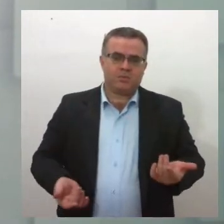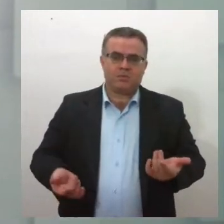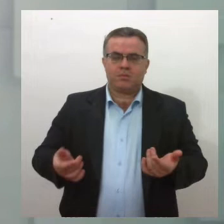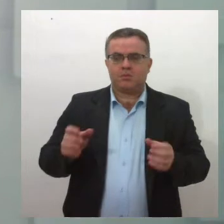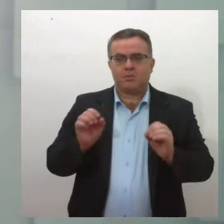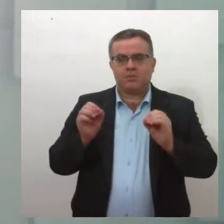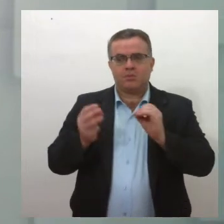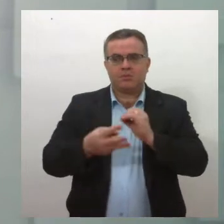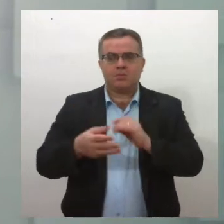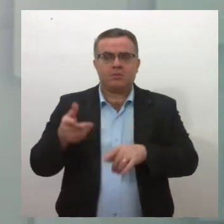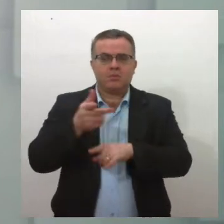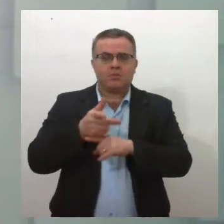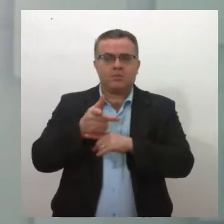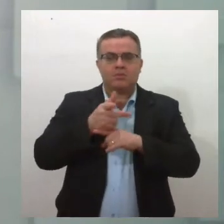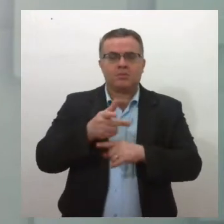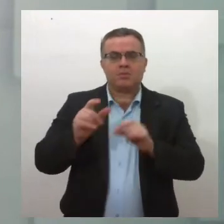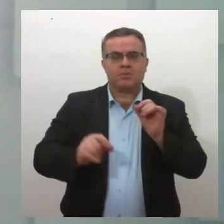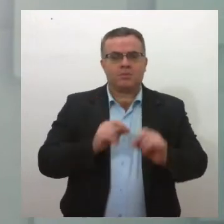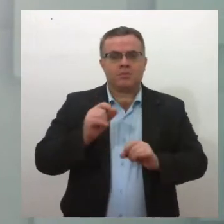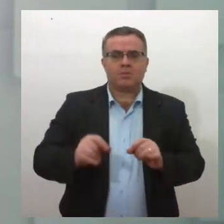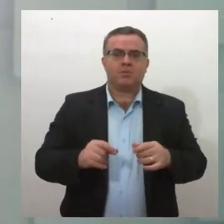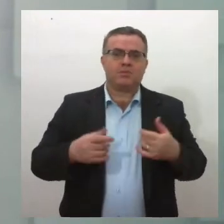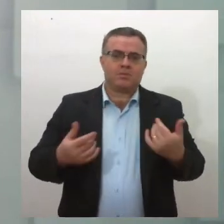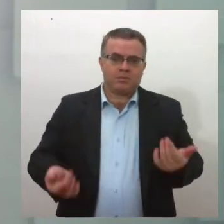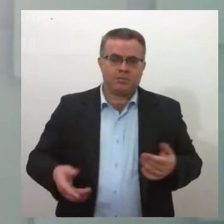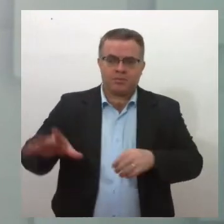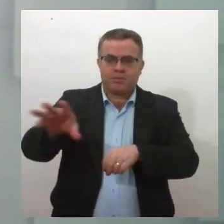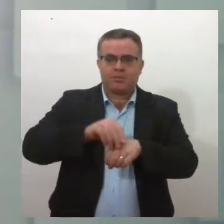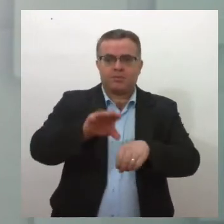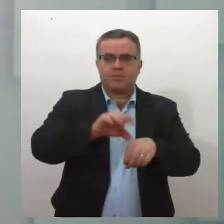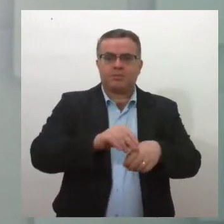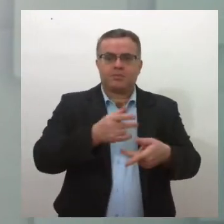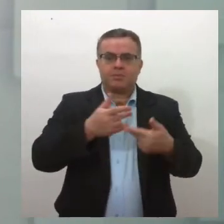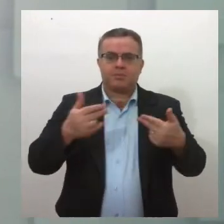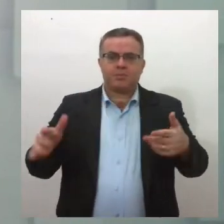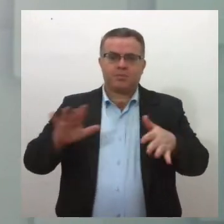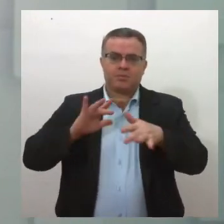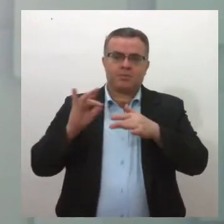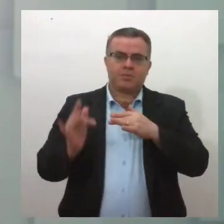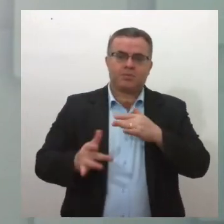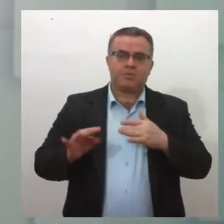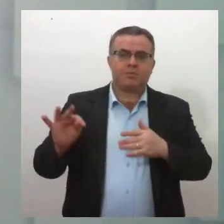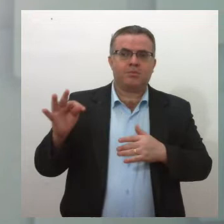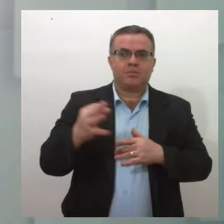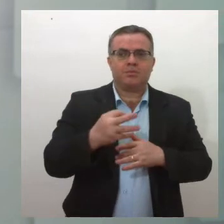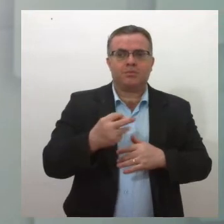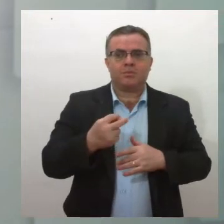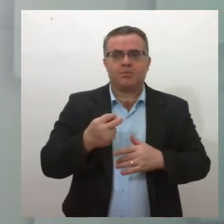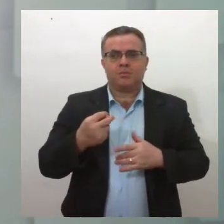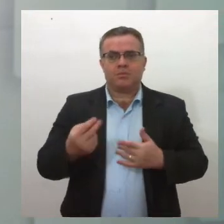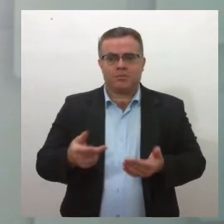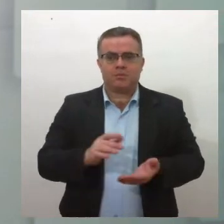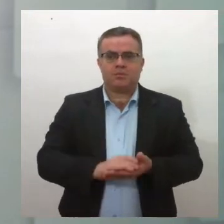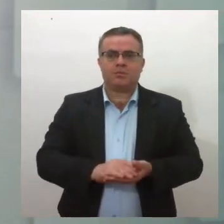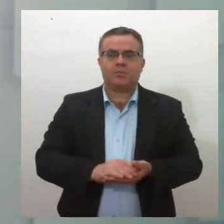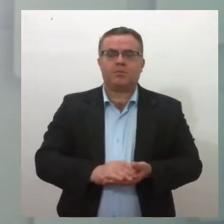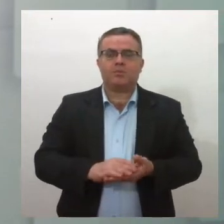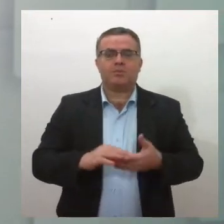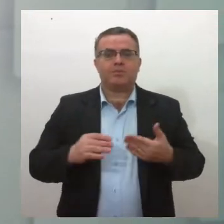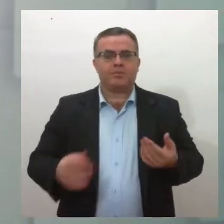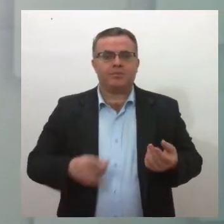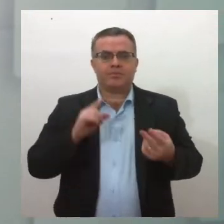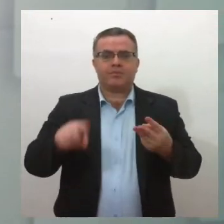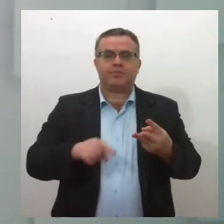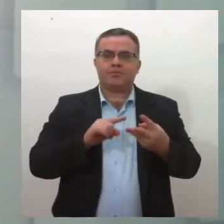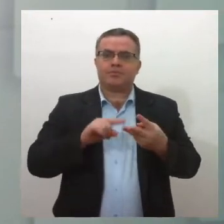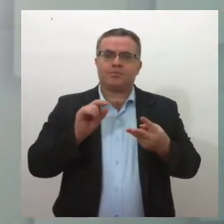e também da agência Alese. Vai ter matéria no site, matéria nas redes sociais e, claro, matéria aqui na TV Alese. E, Larissa, só